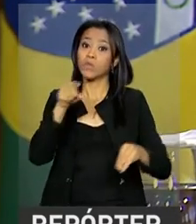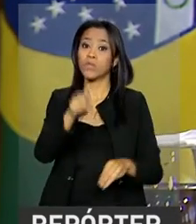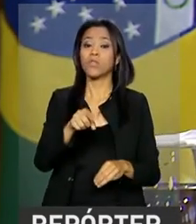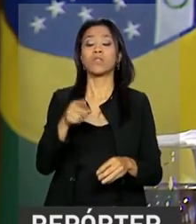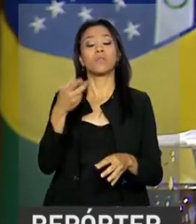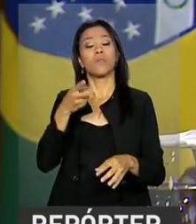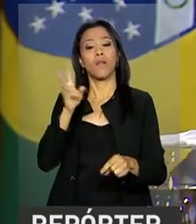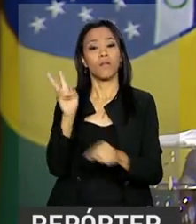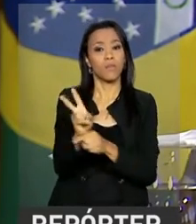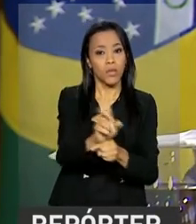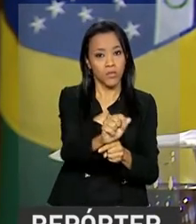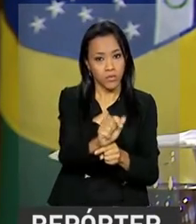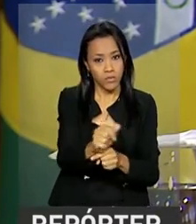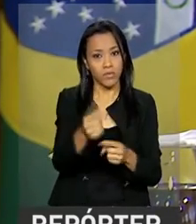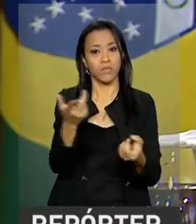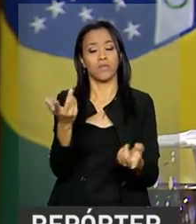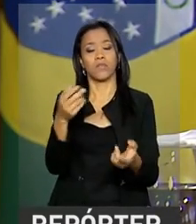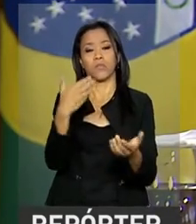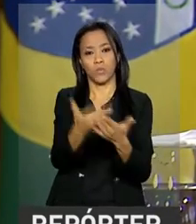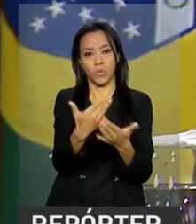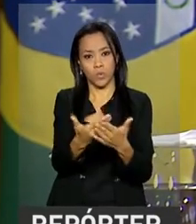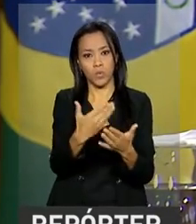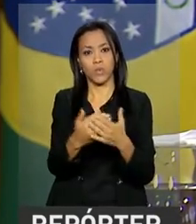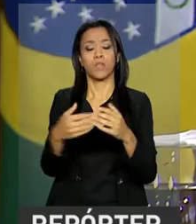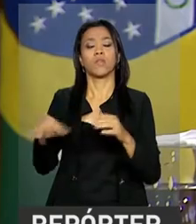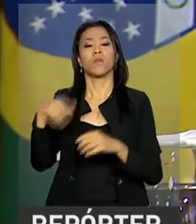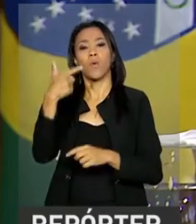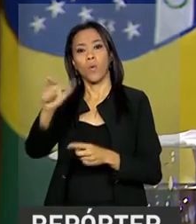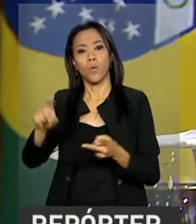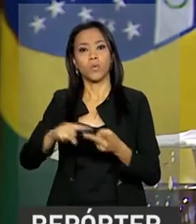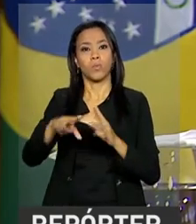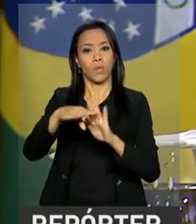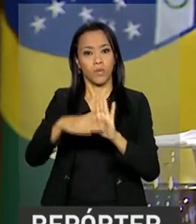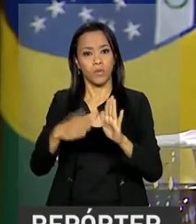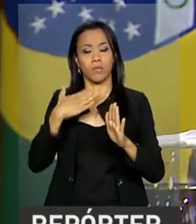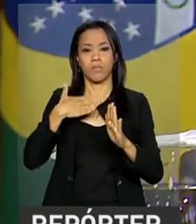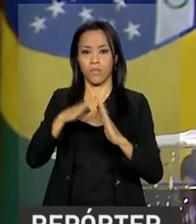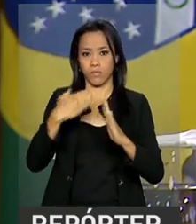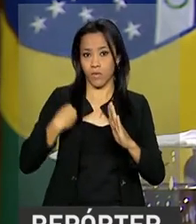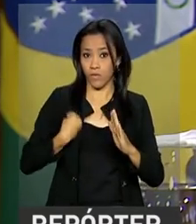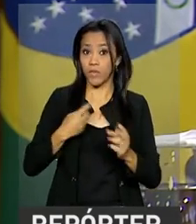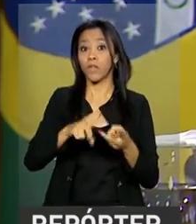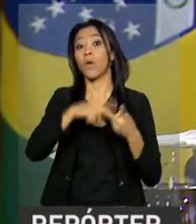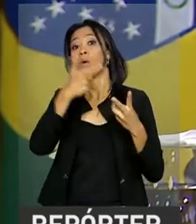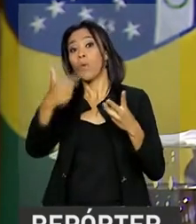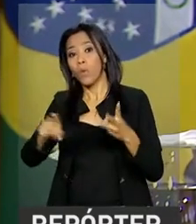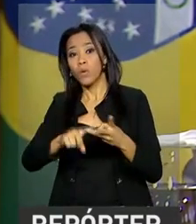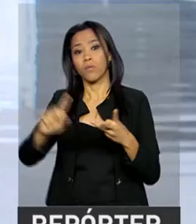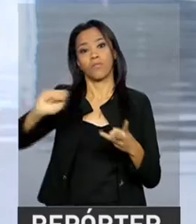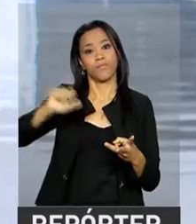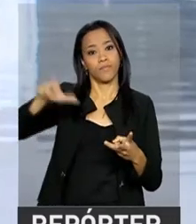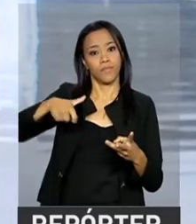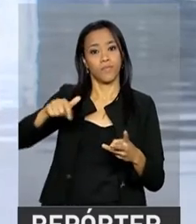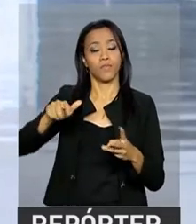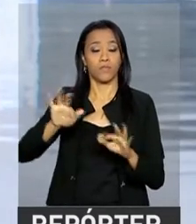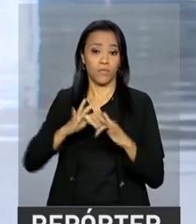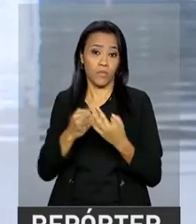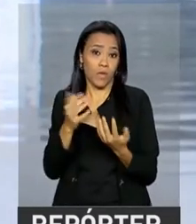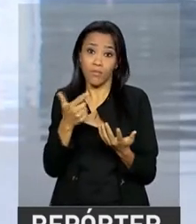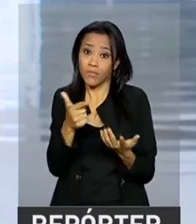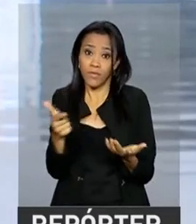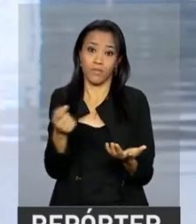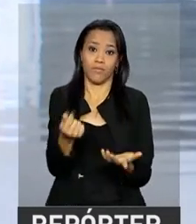estudantil minha casa minha vida pra parar a bolsa família porque não teremos recursos michel temer